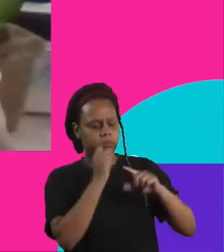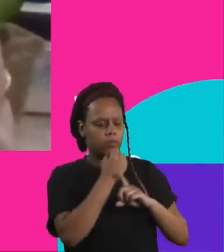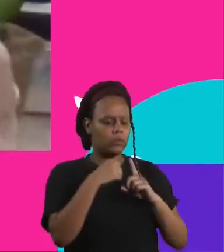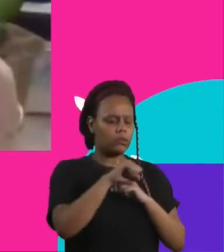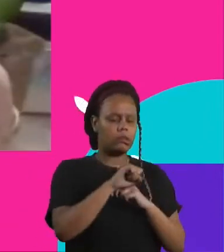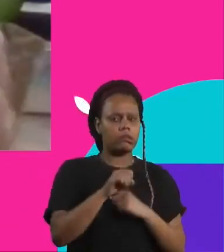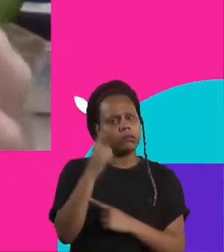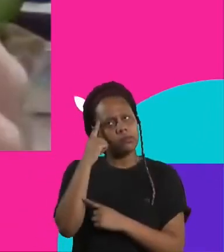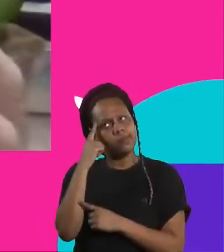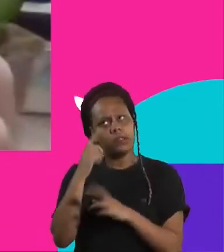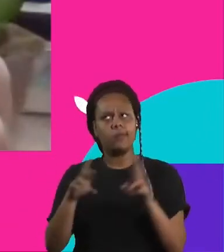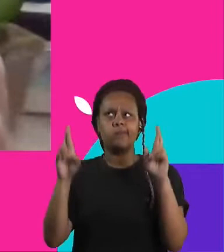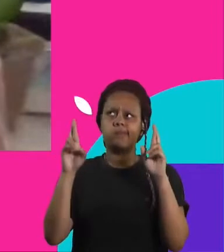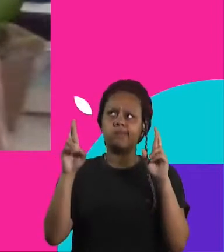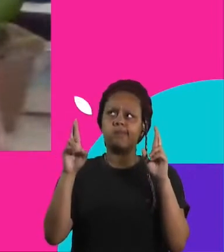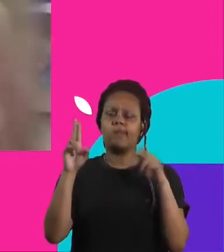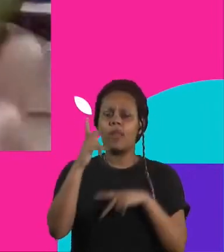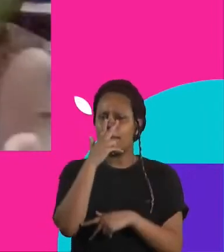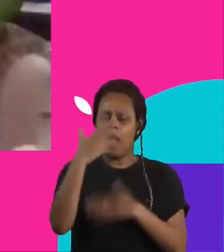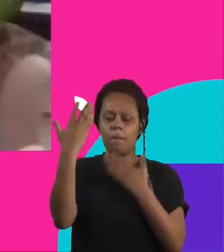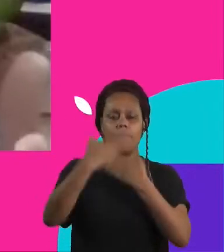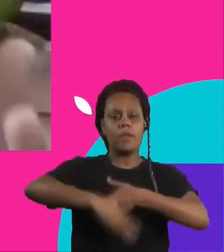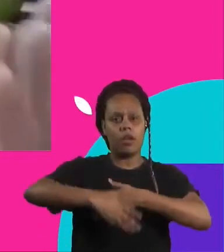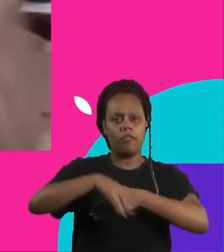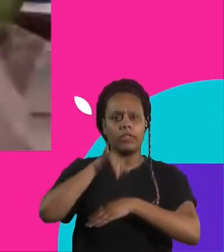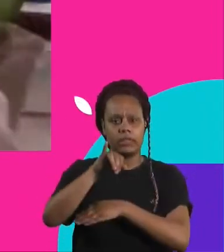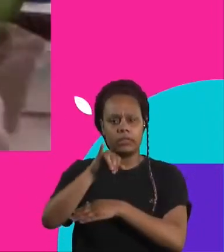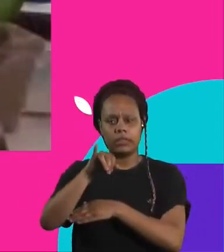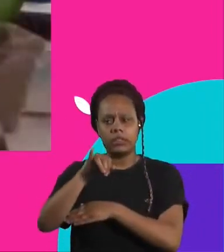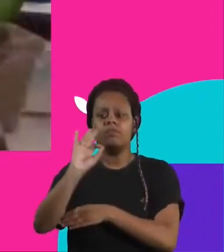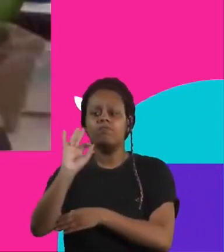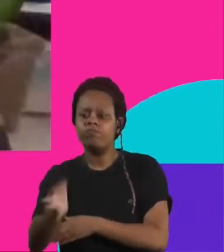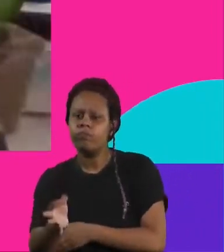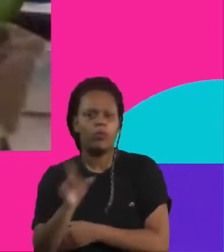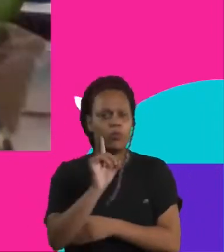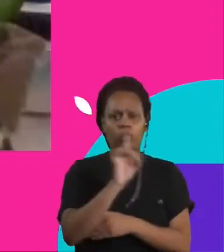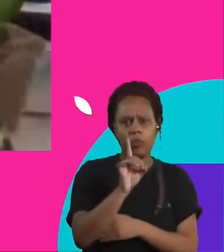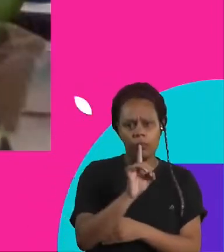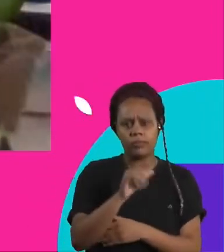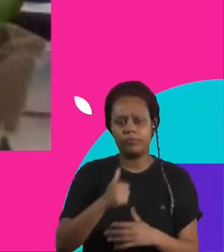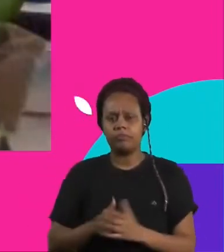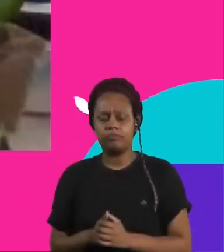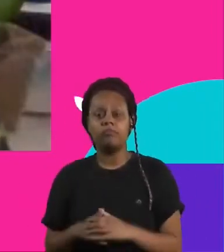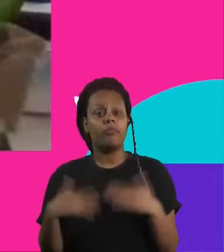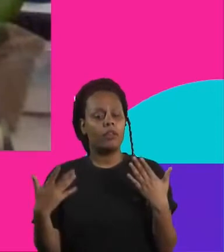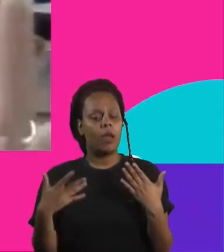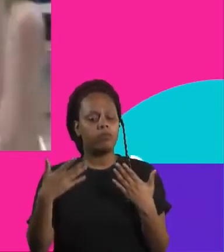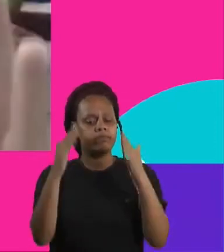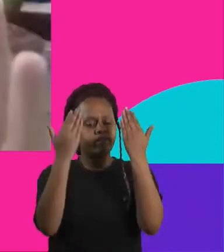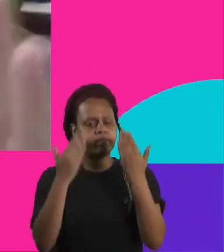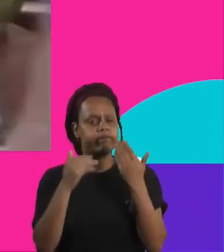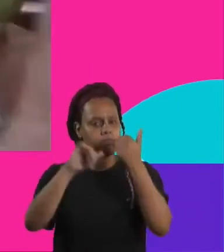perspectiva de uma prova, para ver se deu certo ou não. As pessoas, no geral, quando chegam para pedir uma consultoria de avaliação, elas falam,